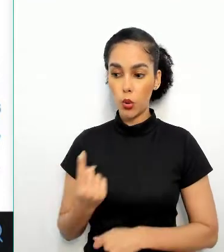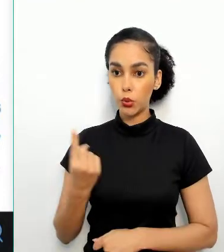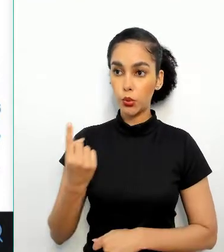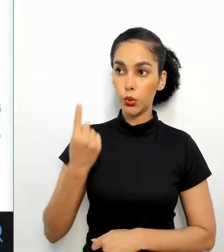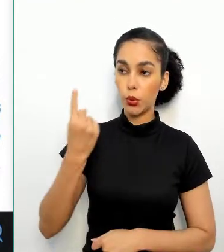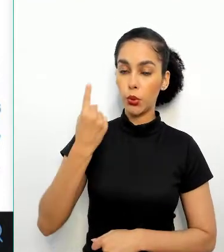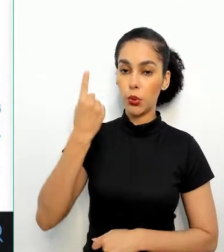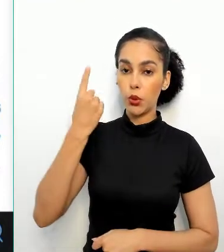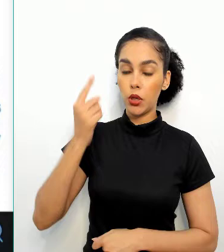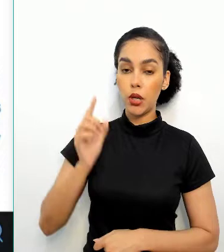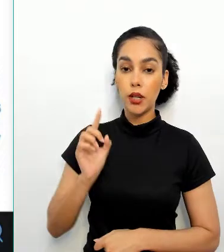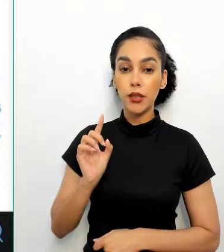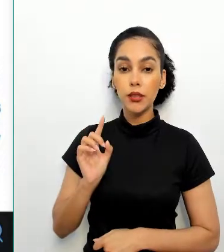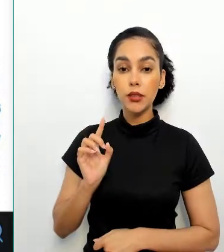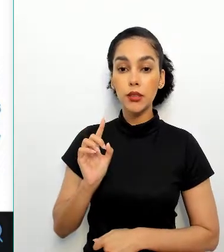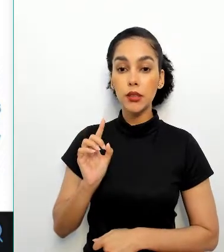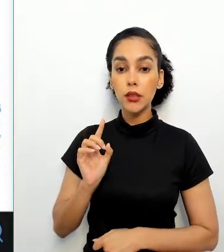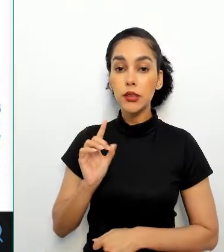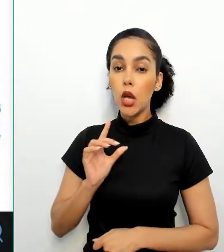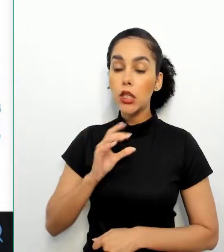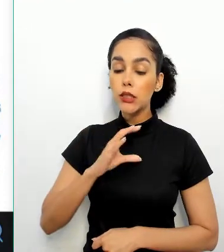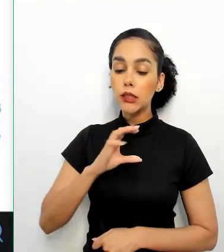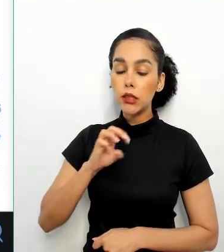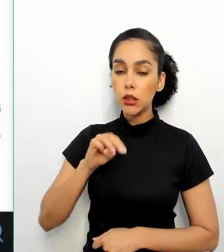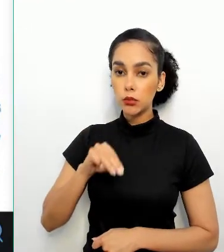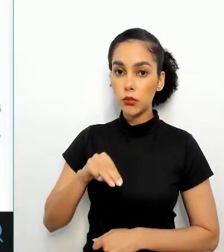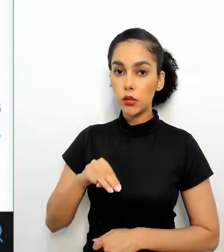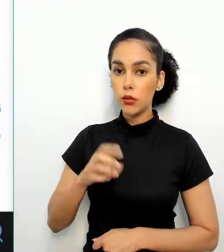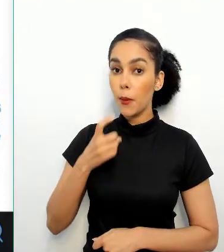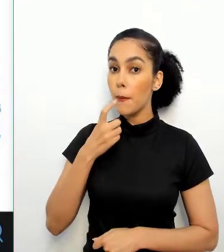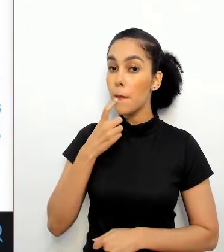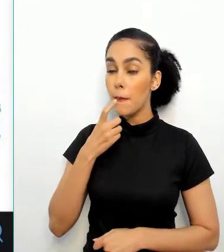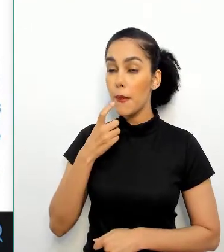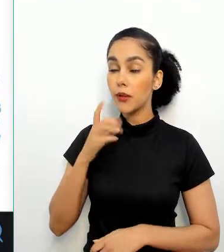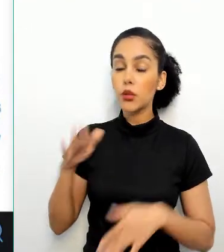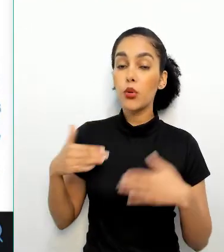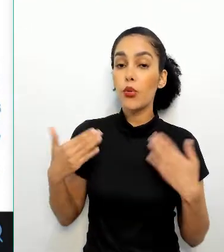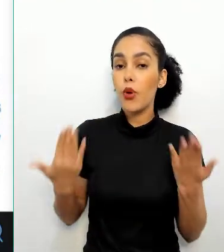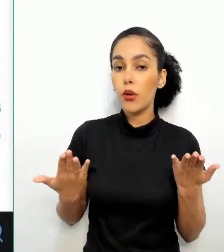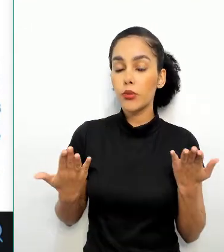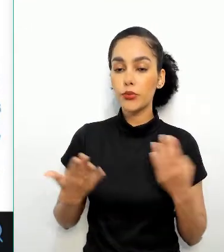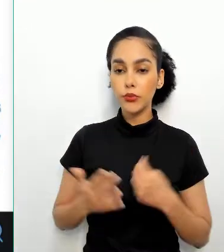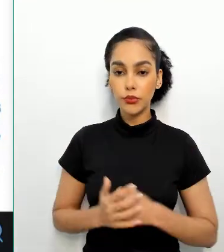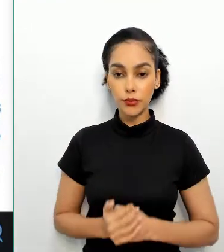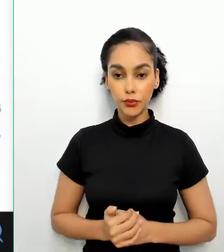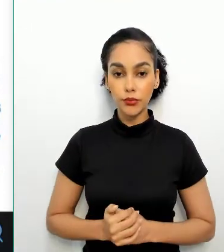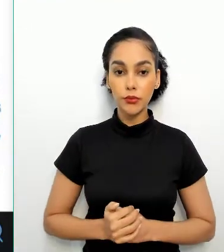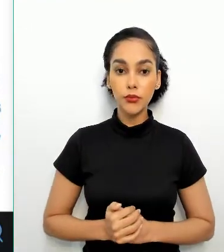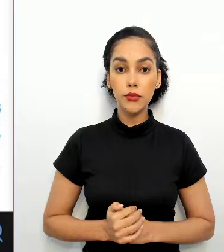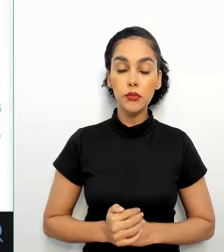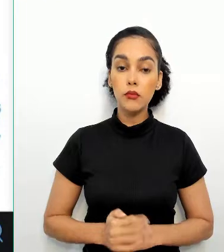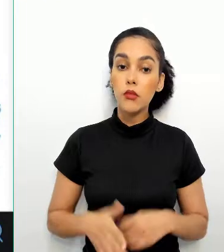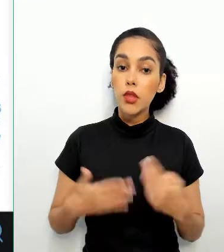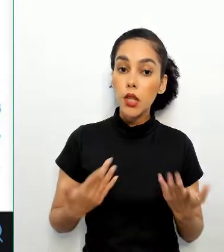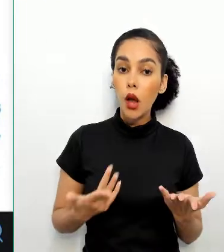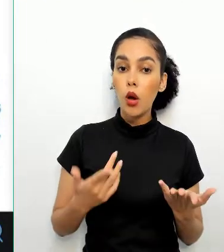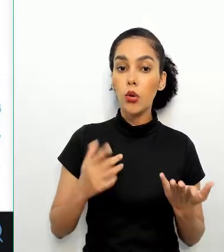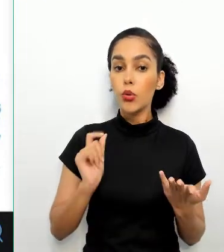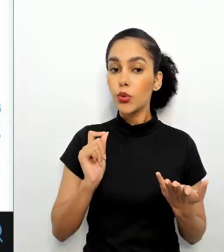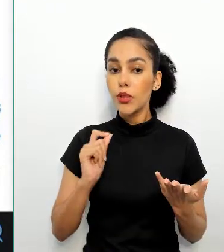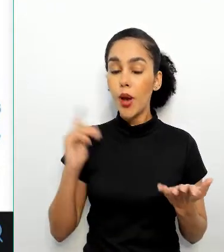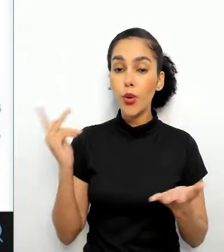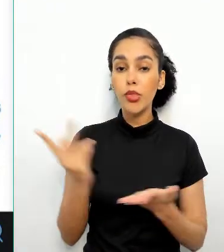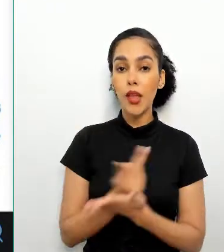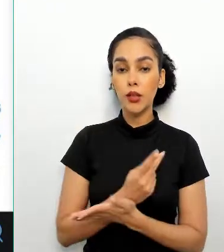em centímetro, seja a mais próxima possível de... Aí ele dá algumas alternativas. Pois bem, o que